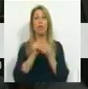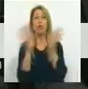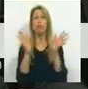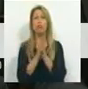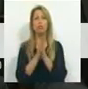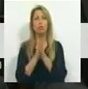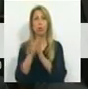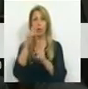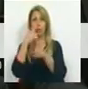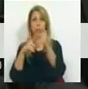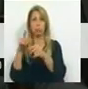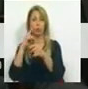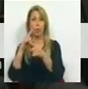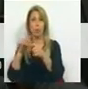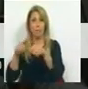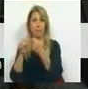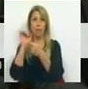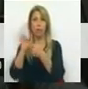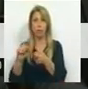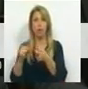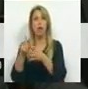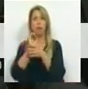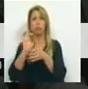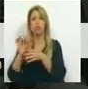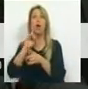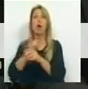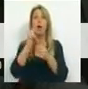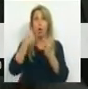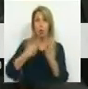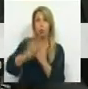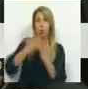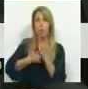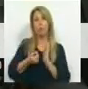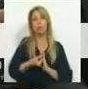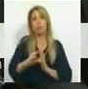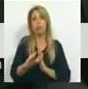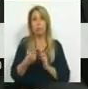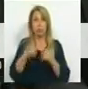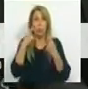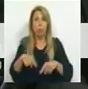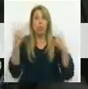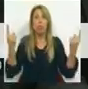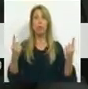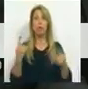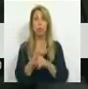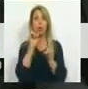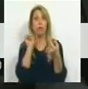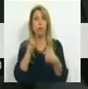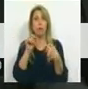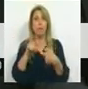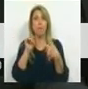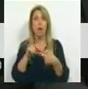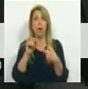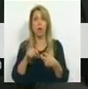os seus militantes um conjunto de documentos que estão aqui na minha mão, documentos que são públicos, porque foram enviados por e-mail para